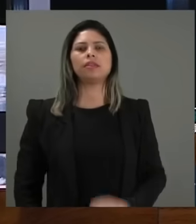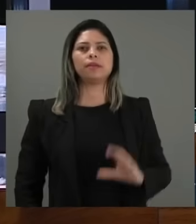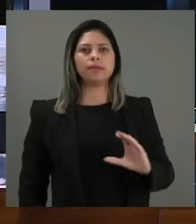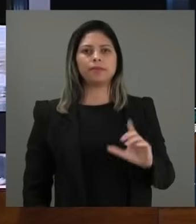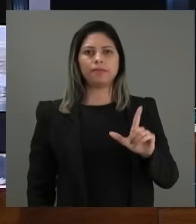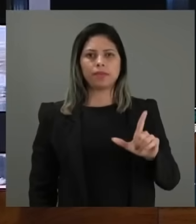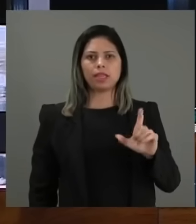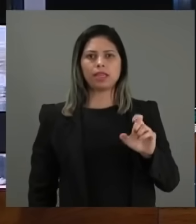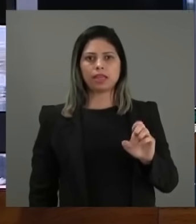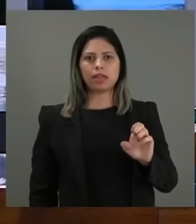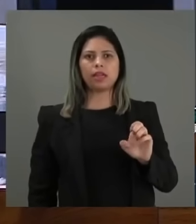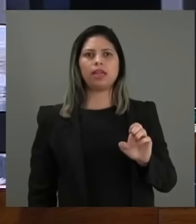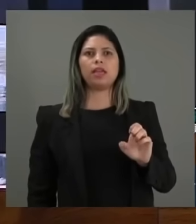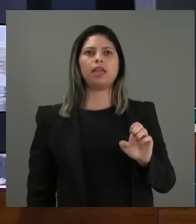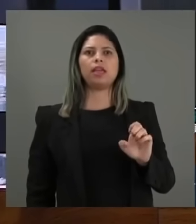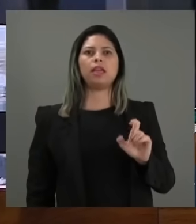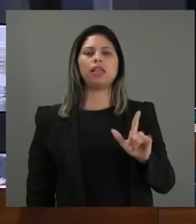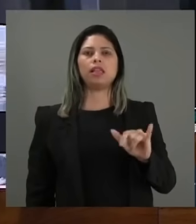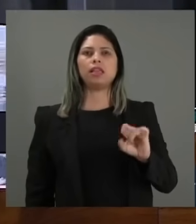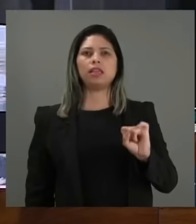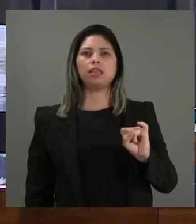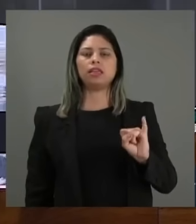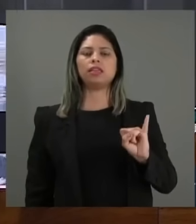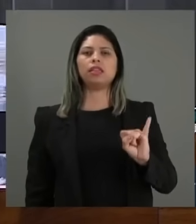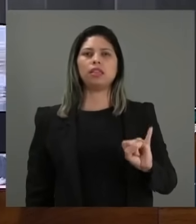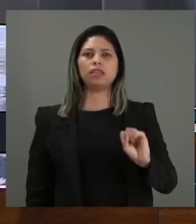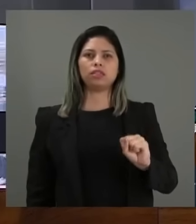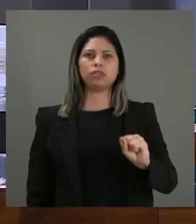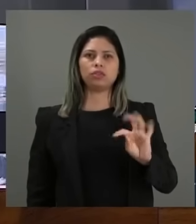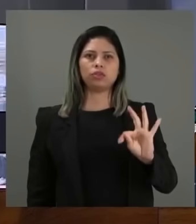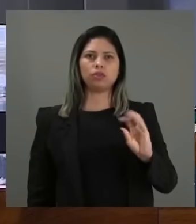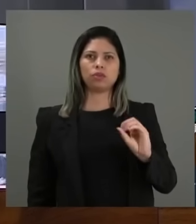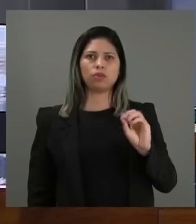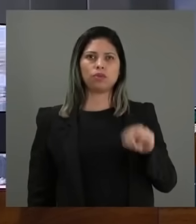Clériston Pereira Cunha, de 46 anos.